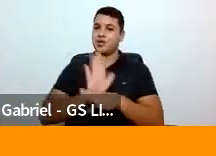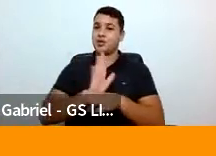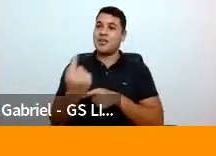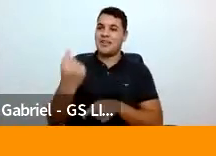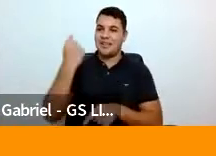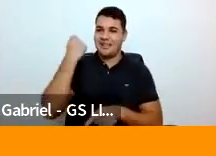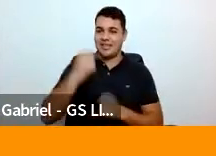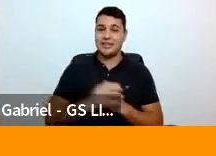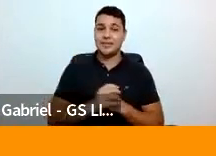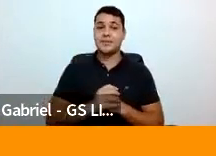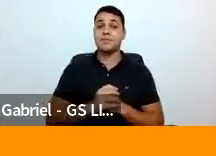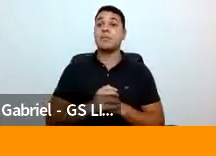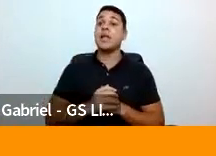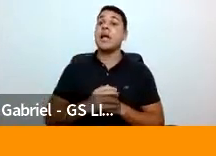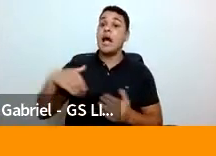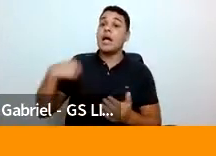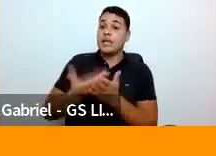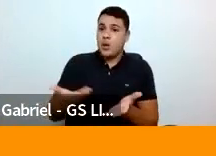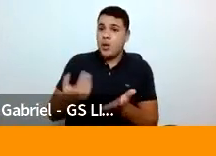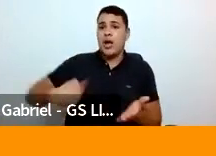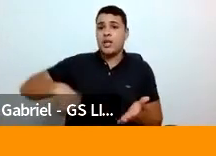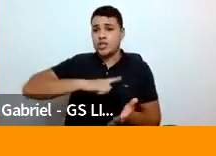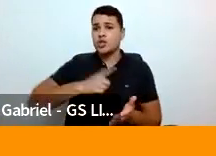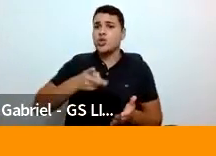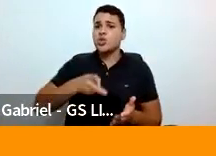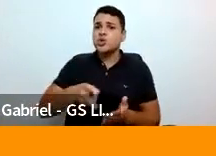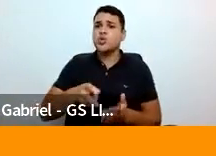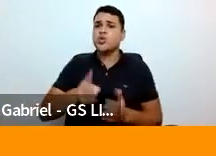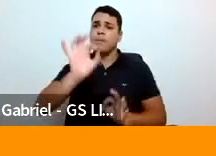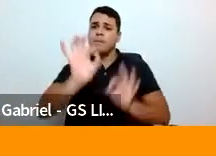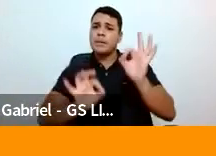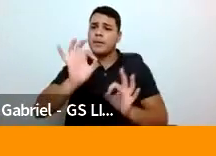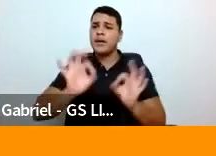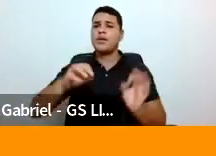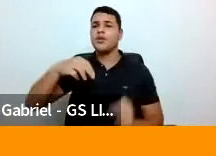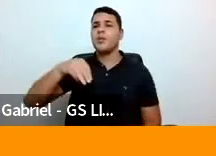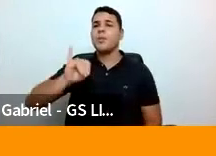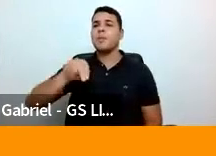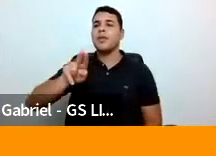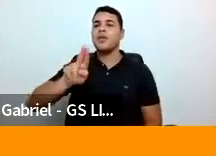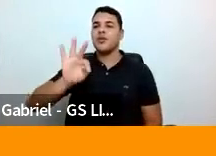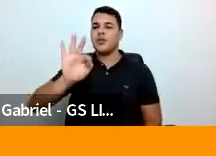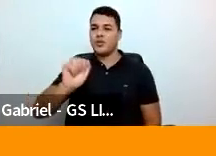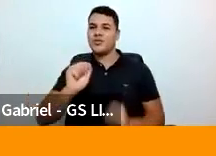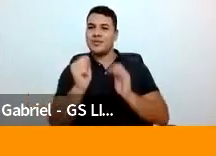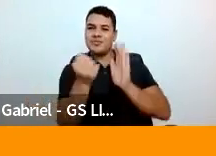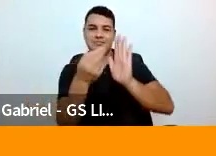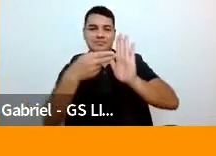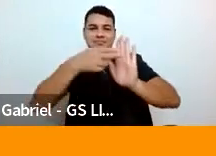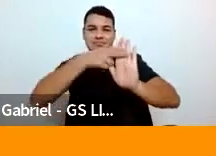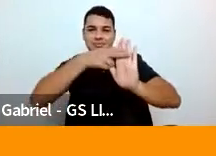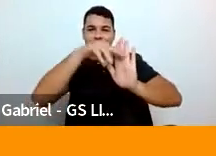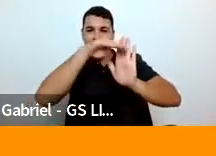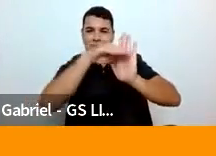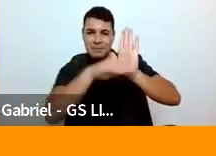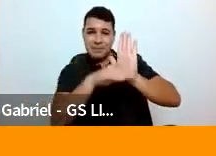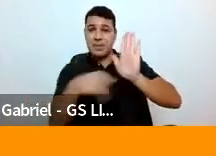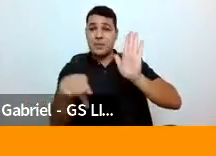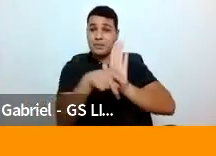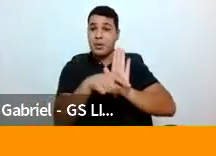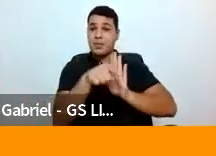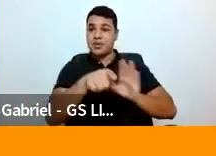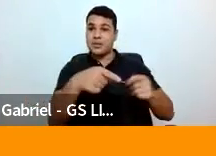A gente está ainda elaborando uma minuta da política, né? A gente já tem uma versão inicial, que foi construída desde, né, do final do